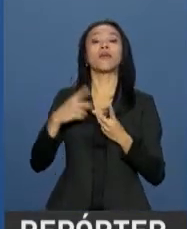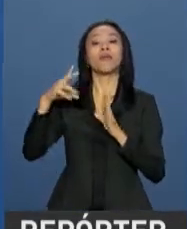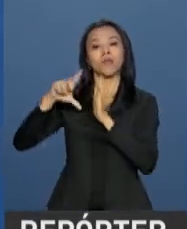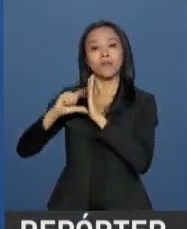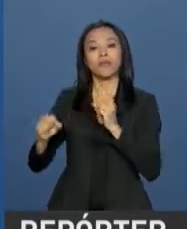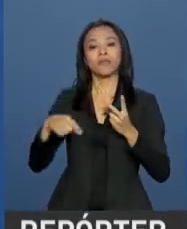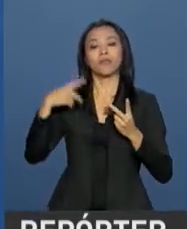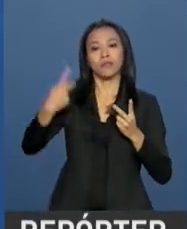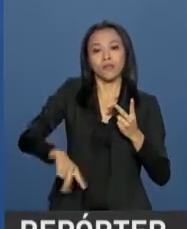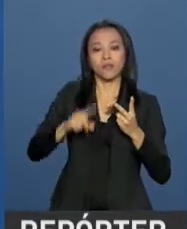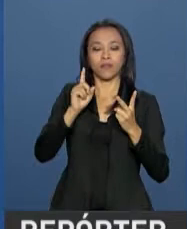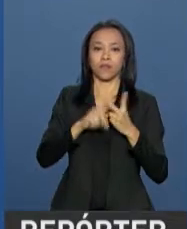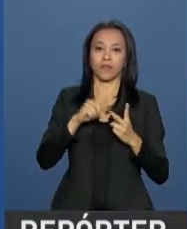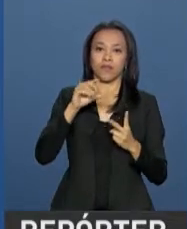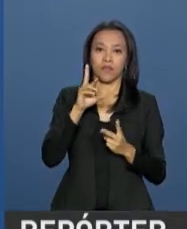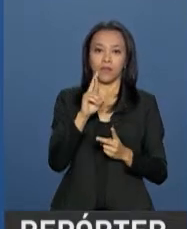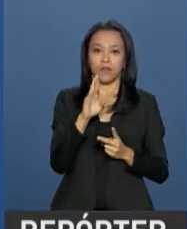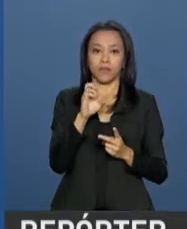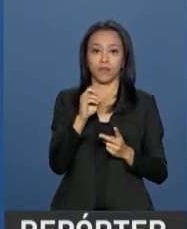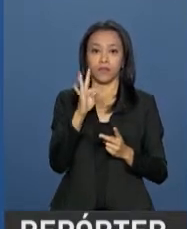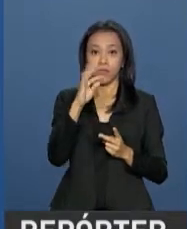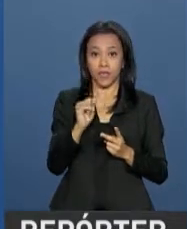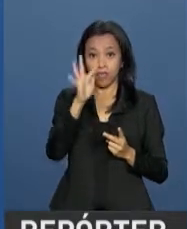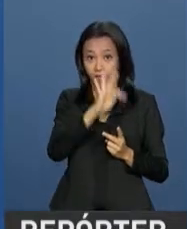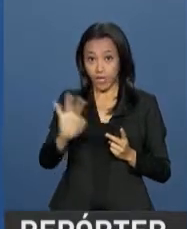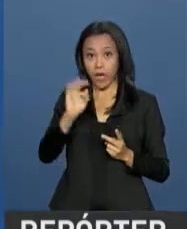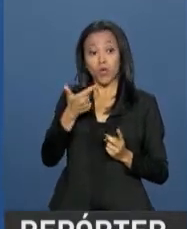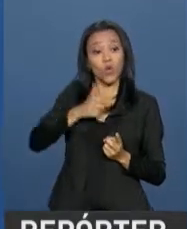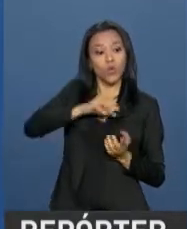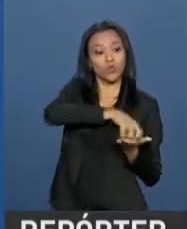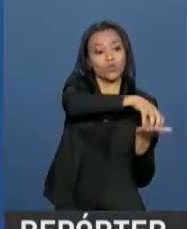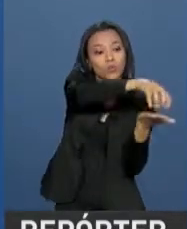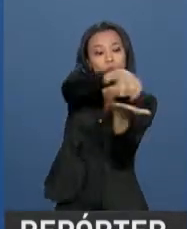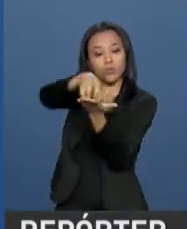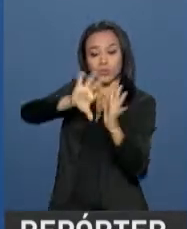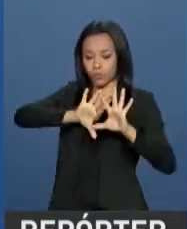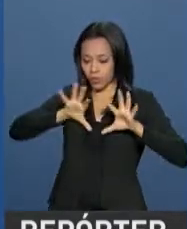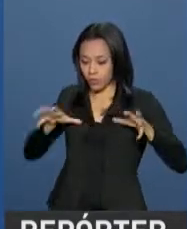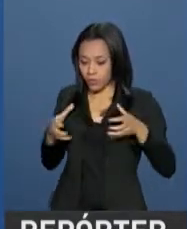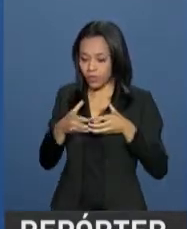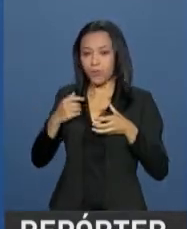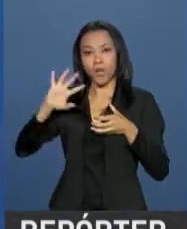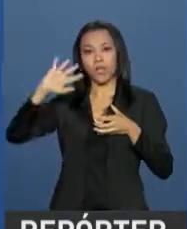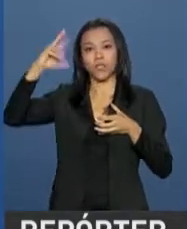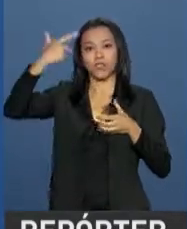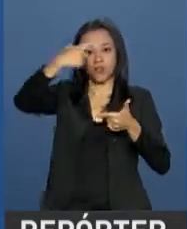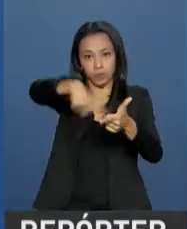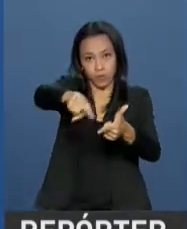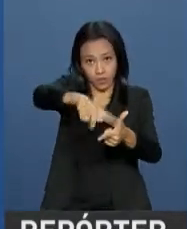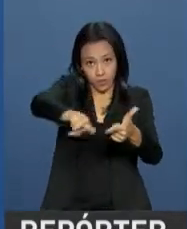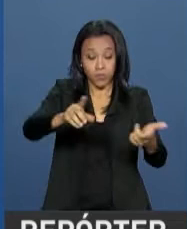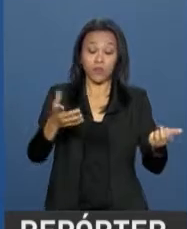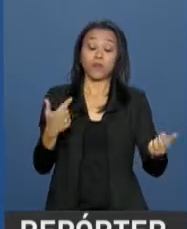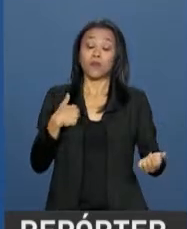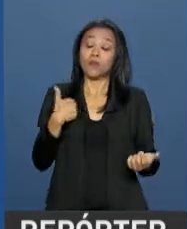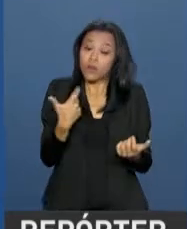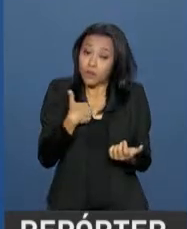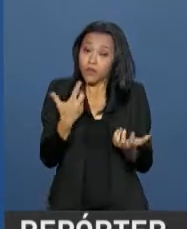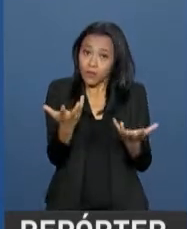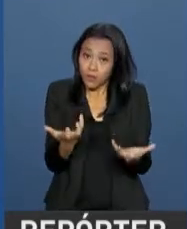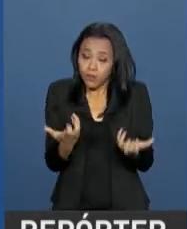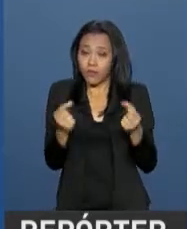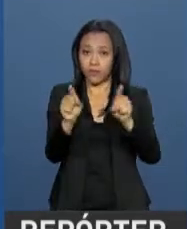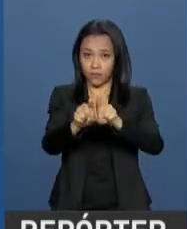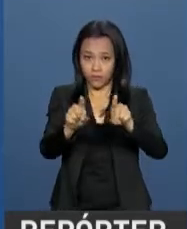pelos outros órgãos envolvidos nesse assunto para dar uma rápida solução para esse problema como quero também como